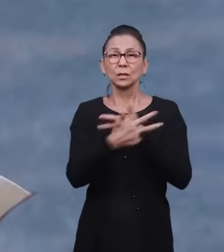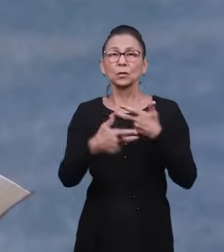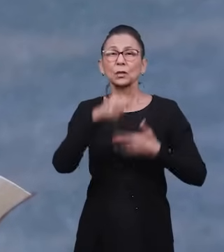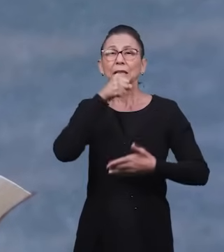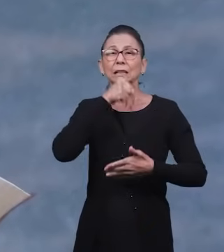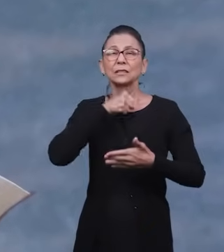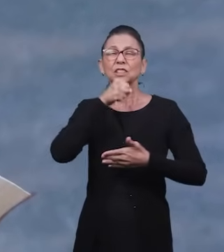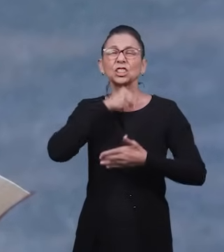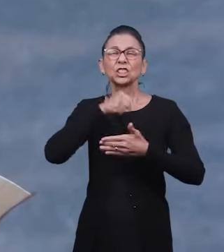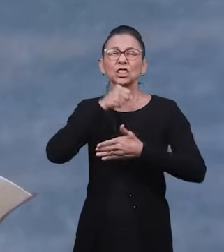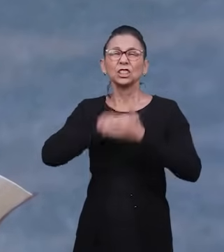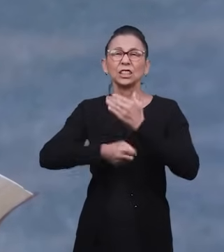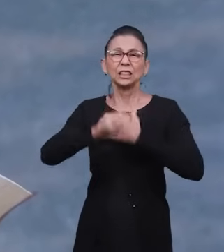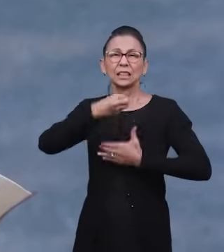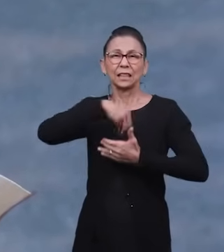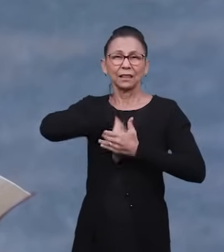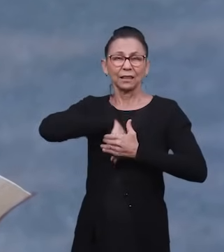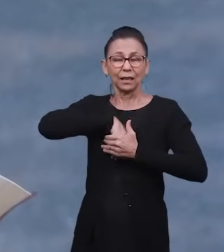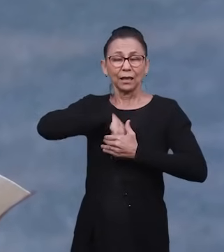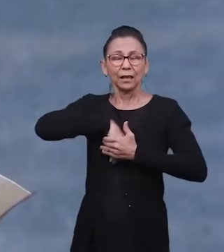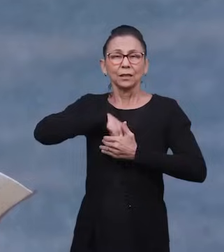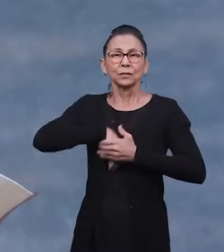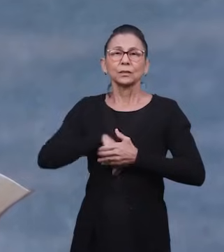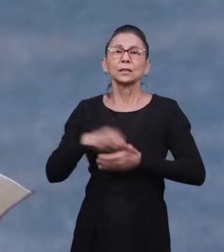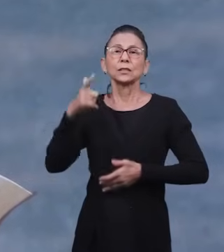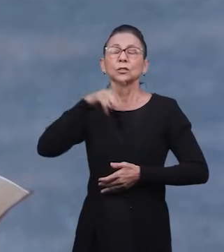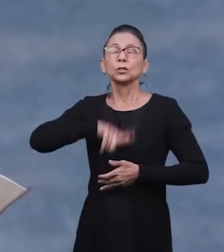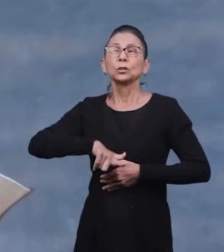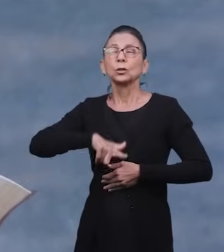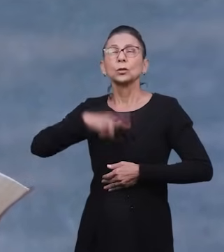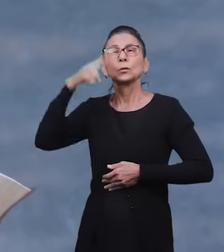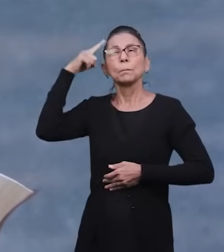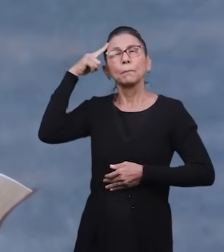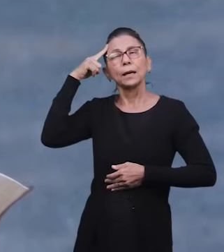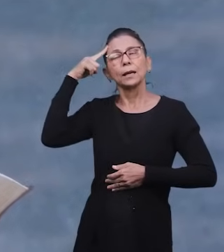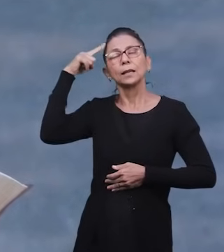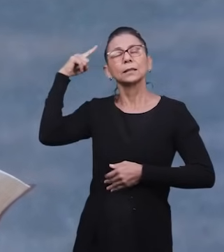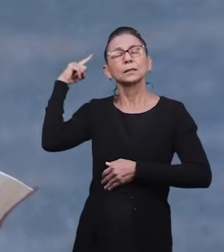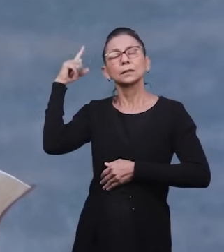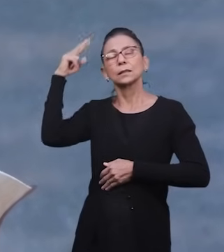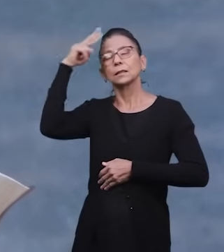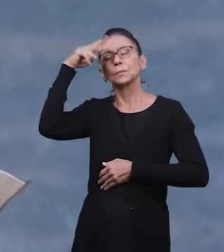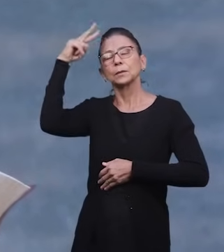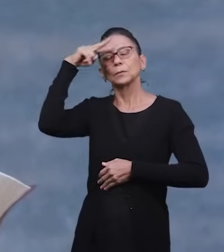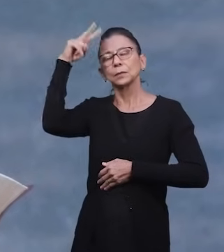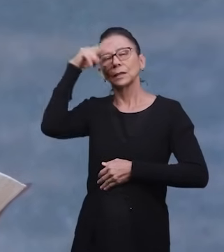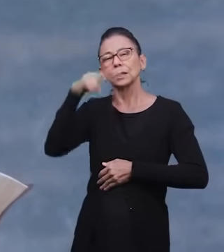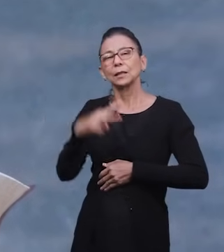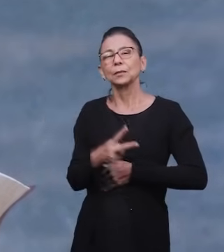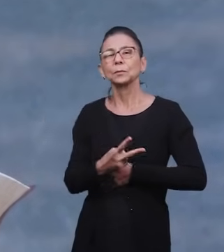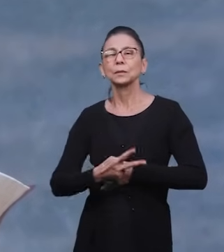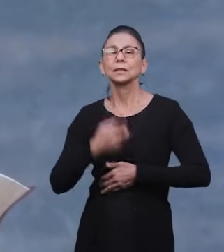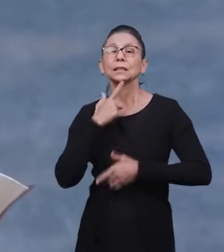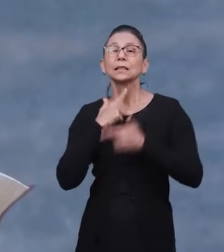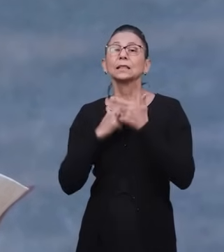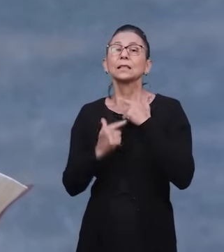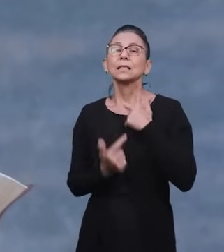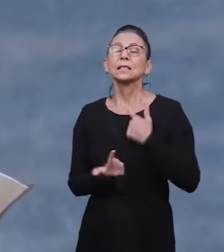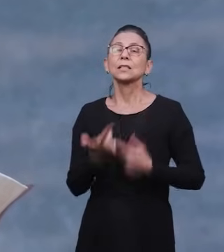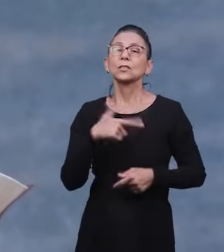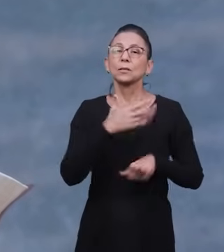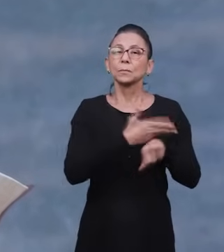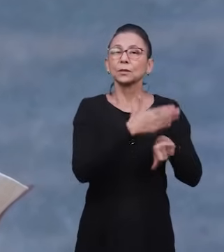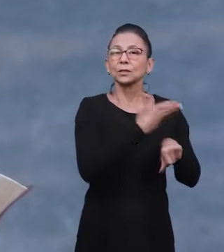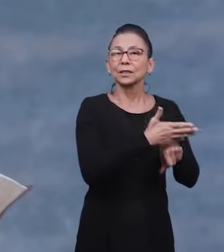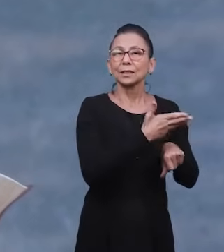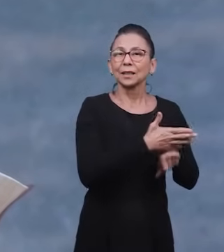espíritos enganadores. E sempre quando você fala aqui, eu até anotei alguma coisinha aqui, quando a gente fala de apostasia, né?